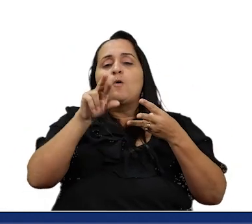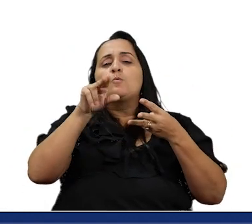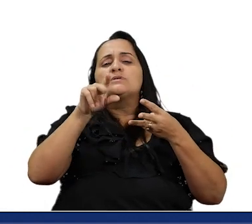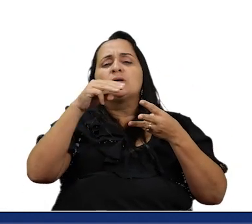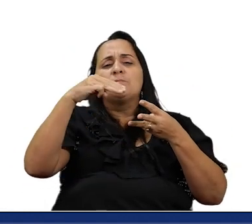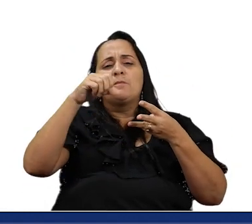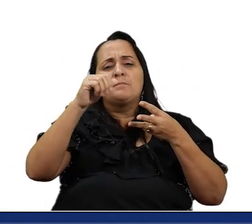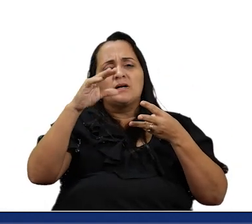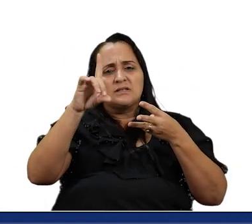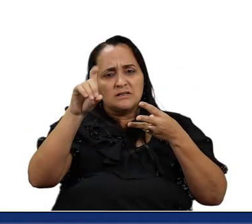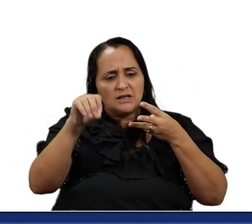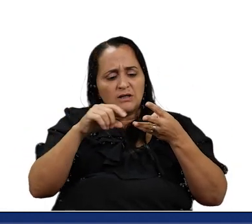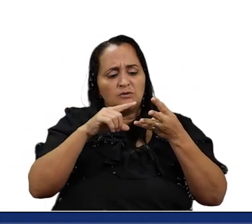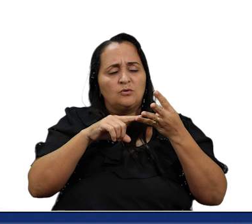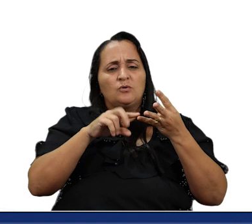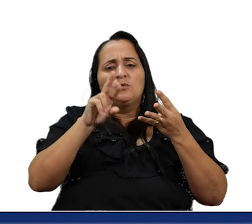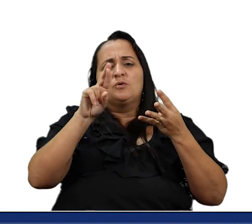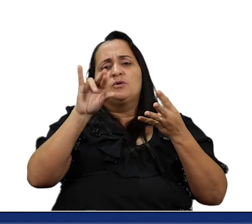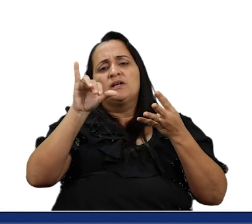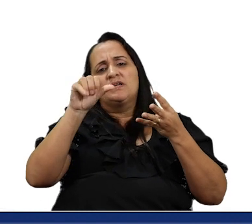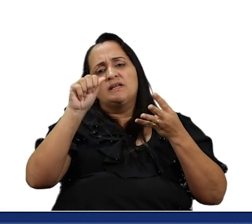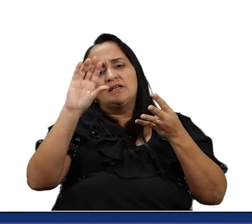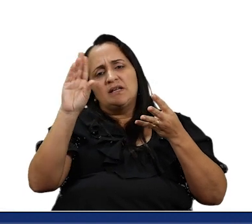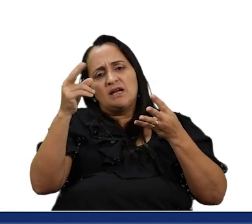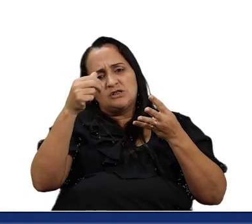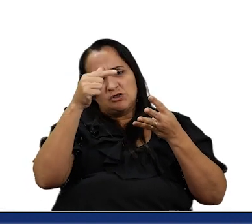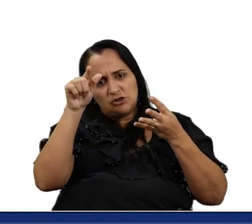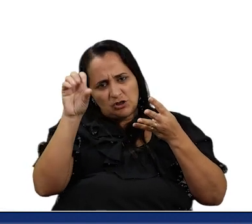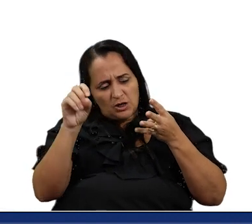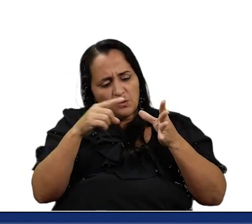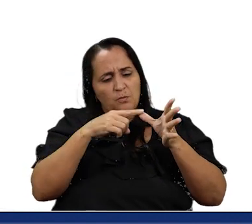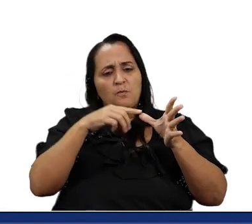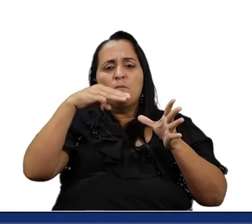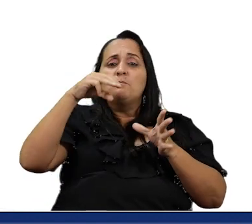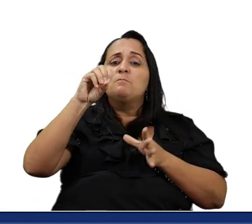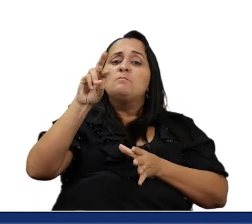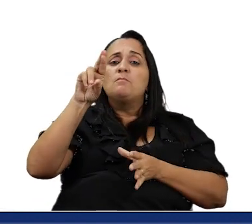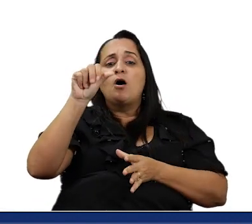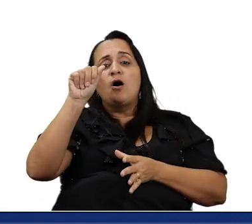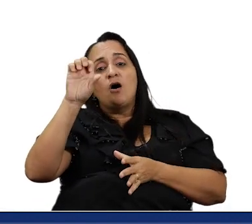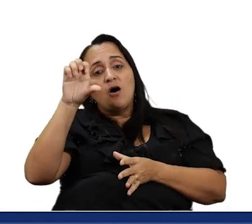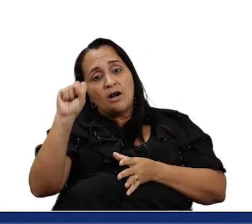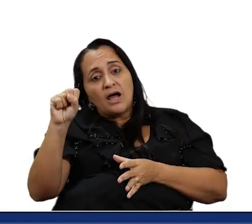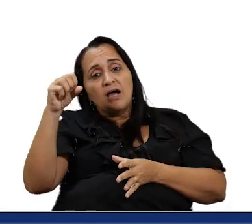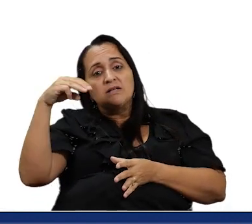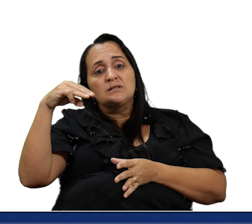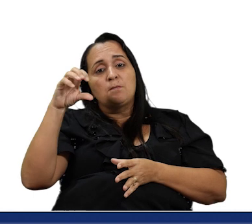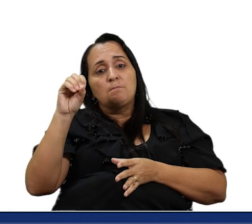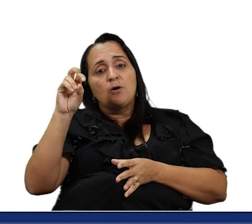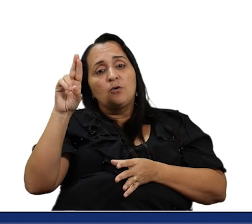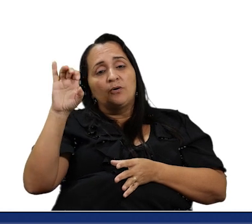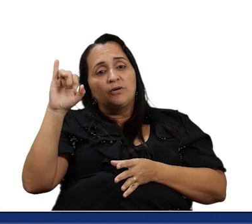Milton Moura, Riachão e Moraes Moreira, sob a curadoria do artista, designer e